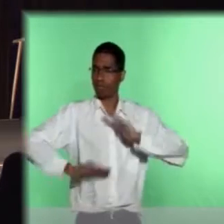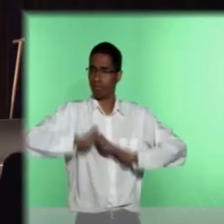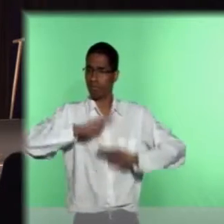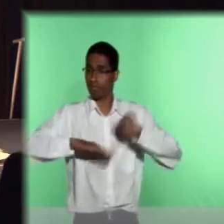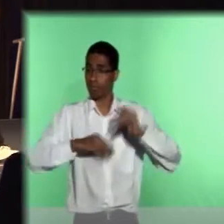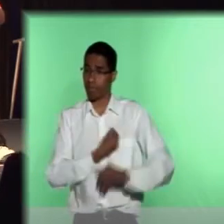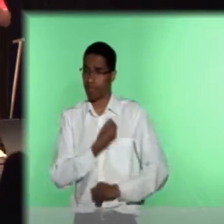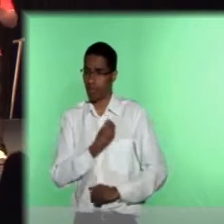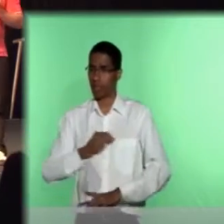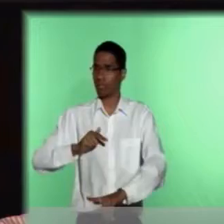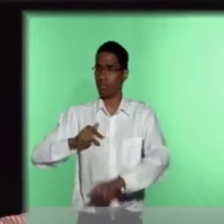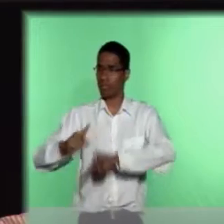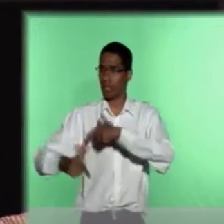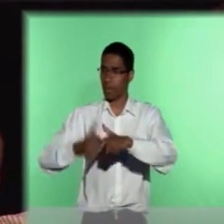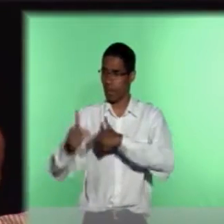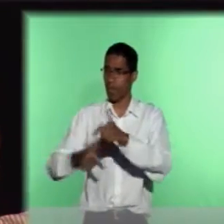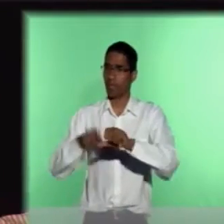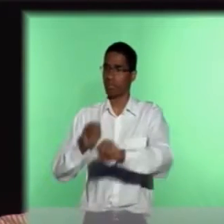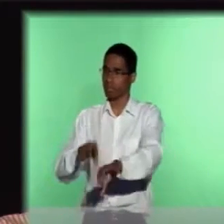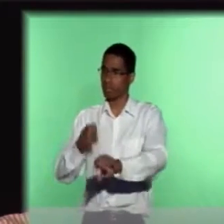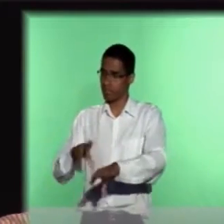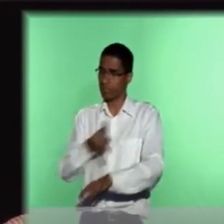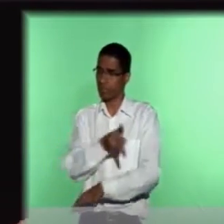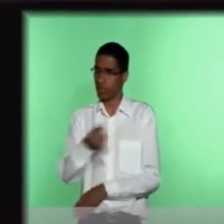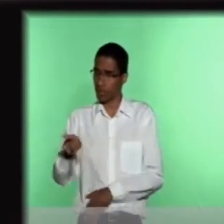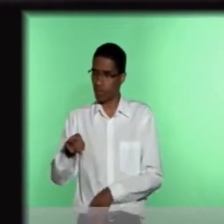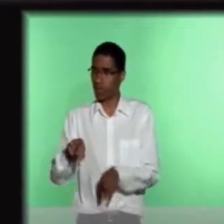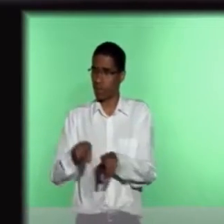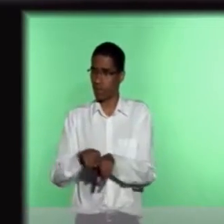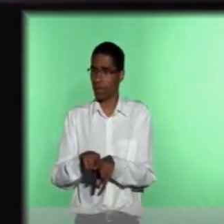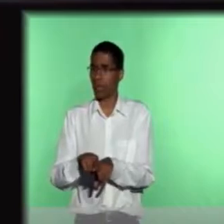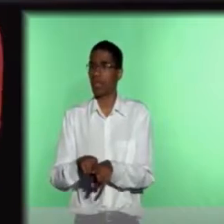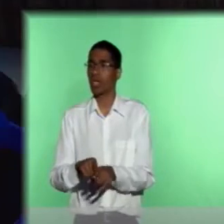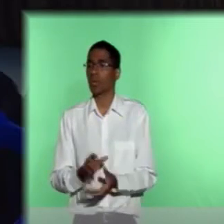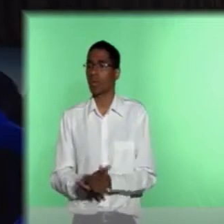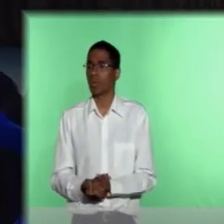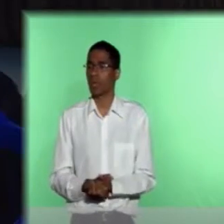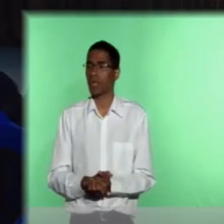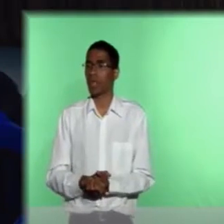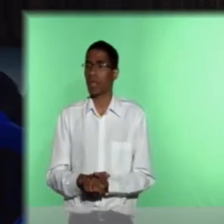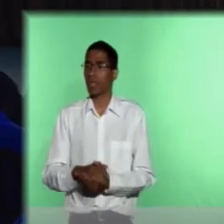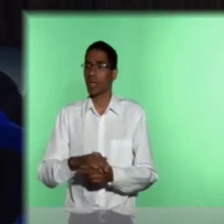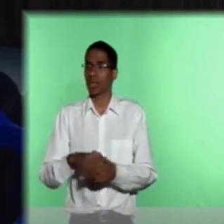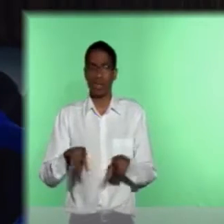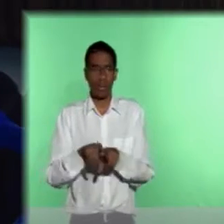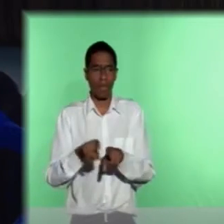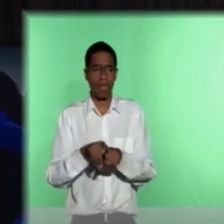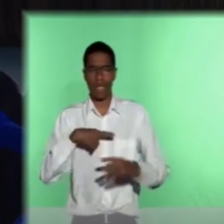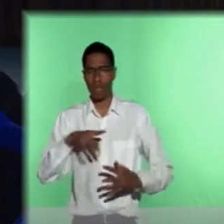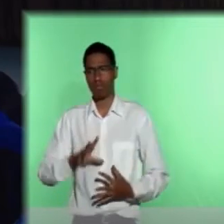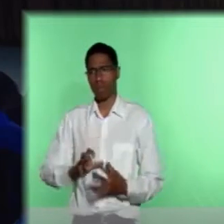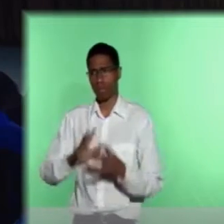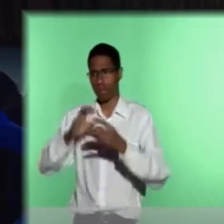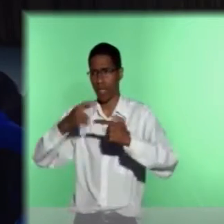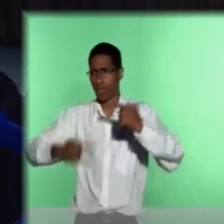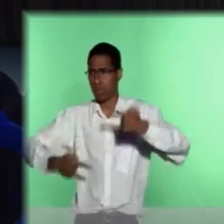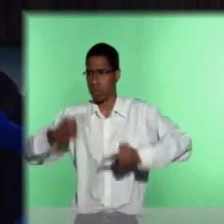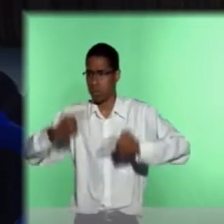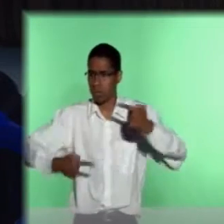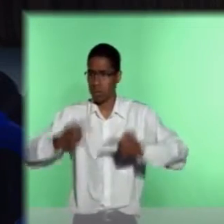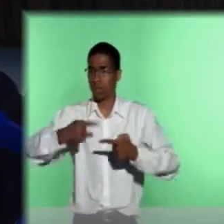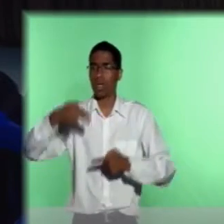vida e o trabalho decente, chamo a atenção do trabalho decente, também foi uma briga nesse processo